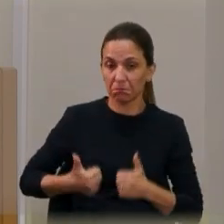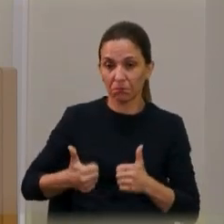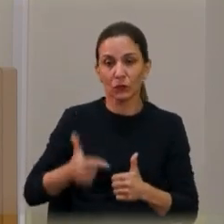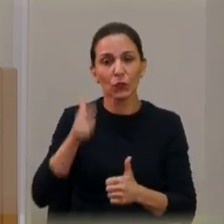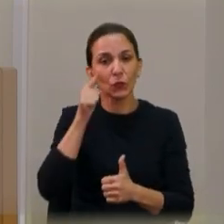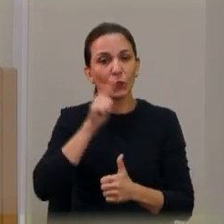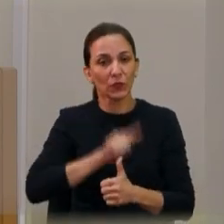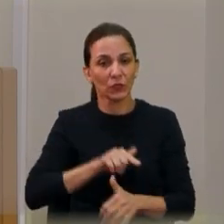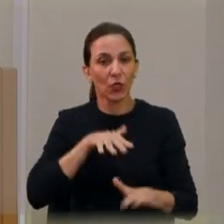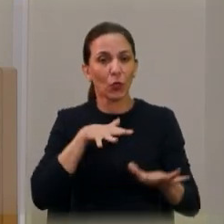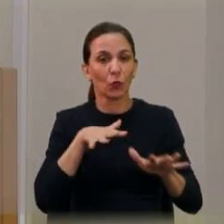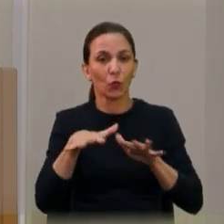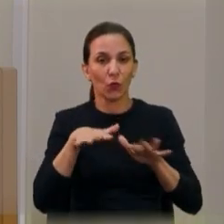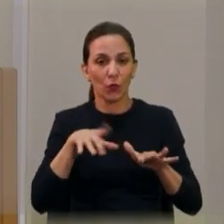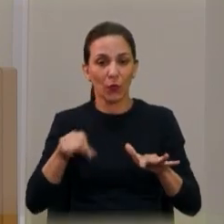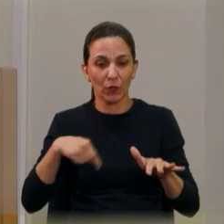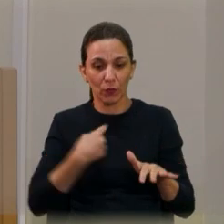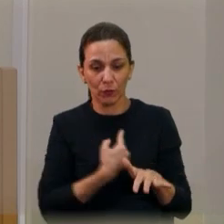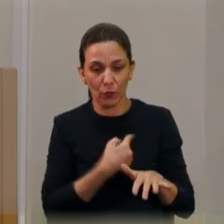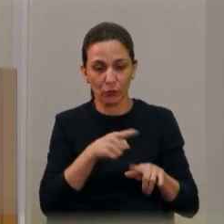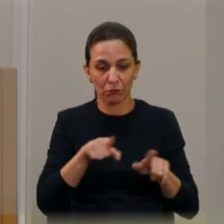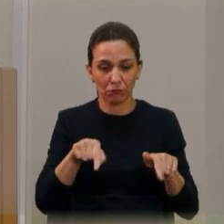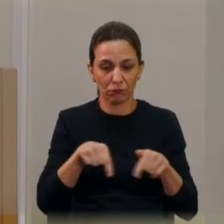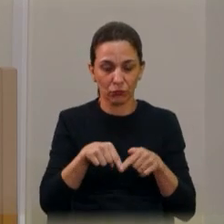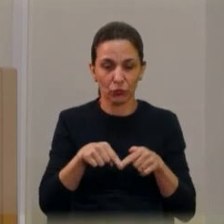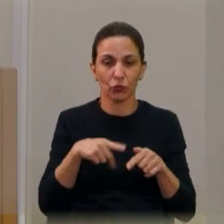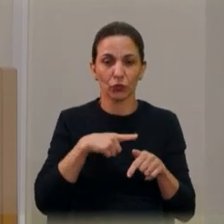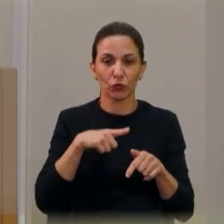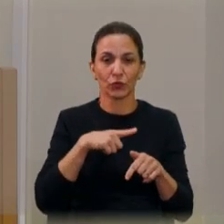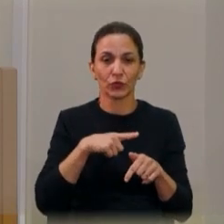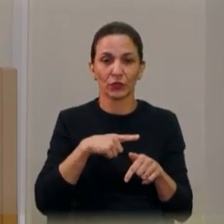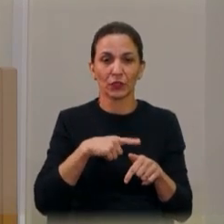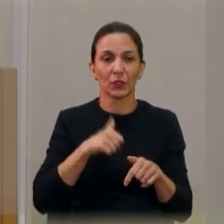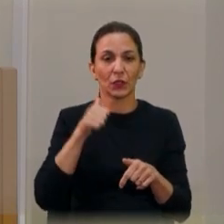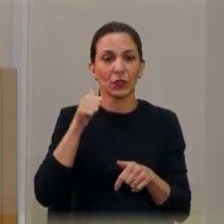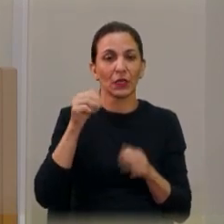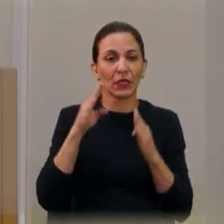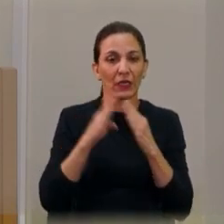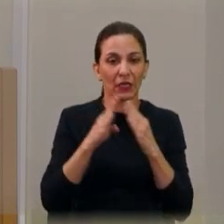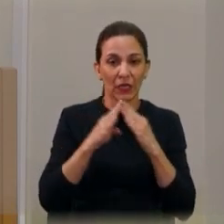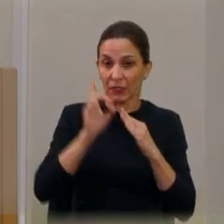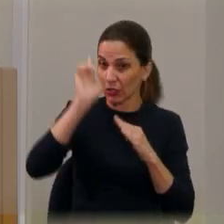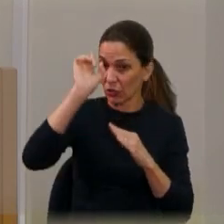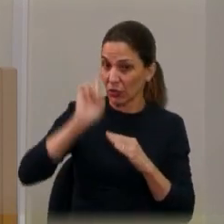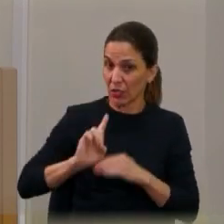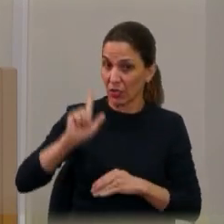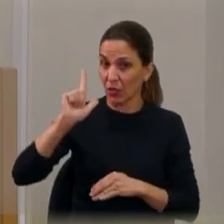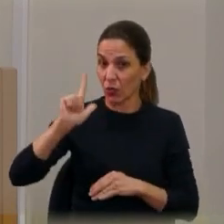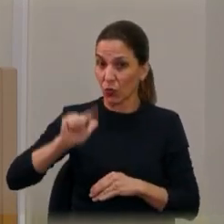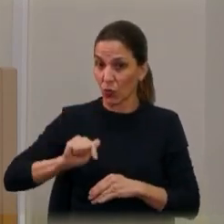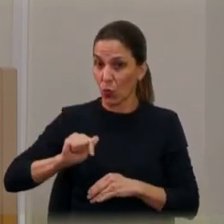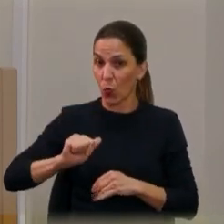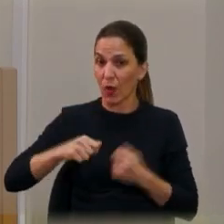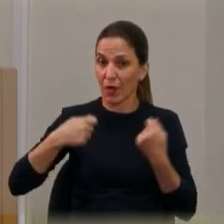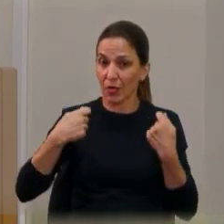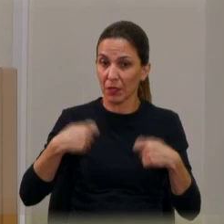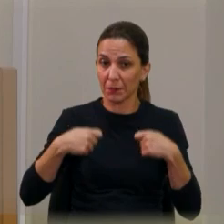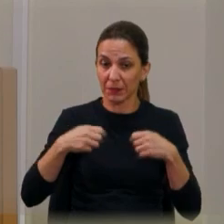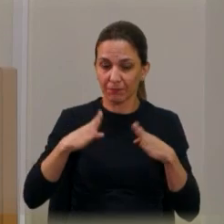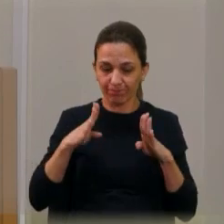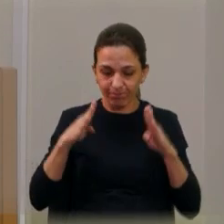ganho do movimento deste mandato que efetivamente resguardo direito à moradia como a gente precisa